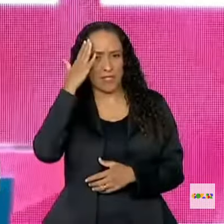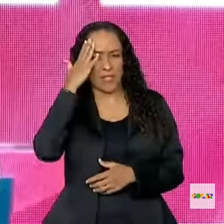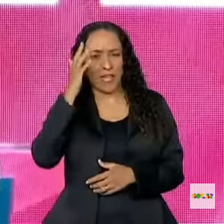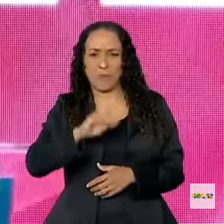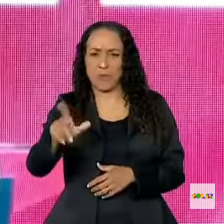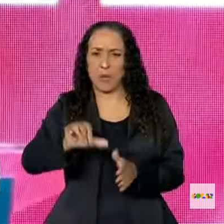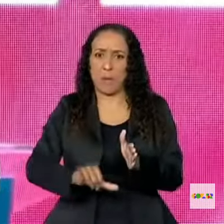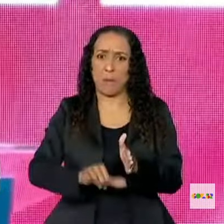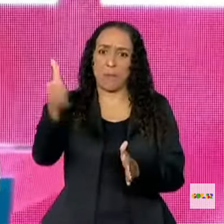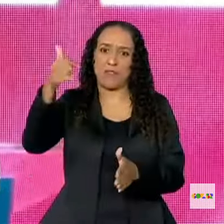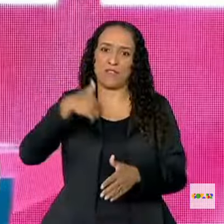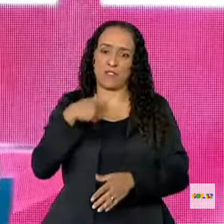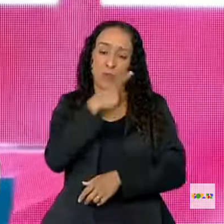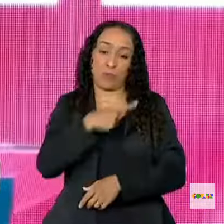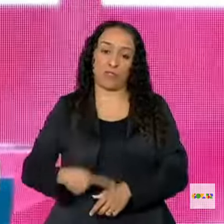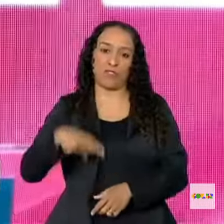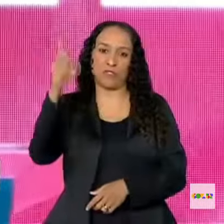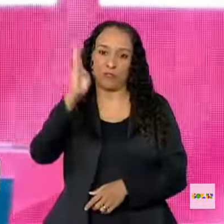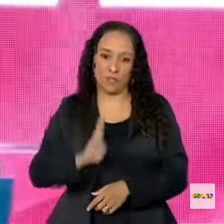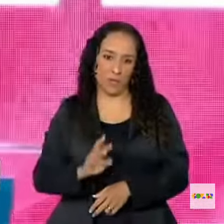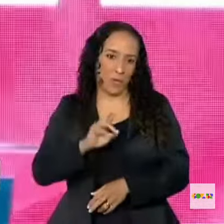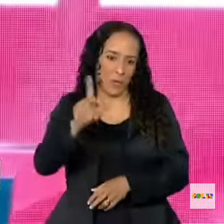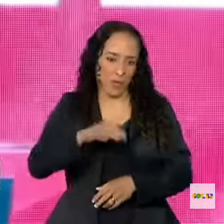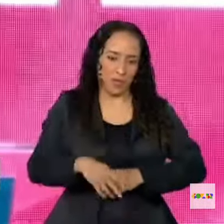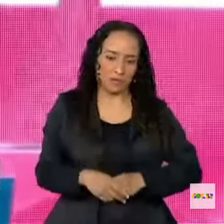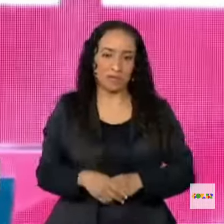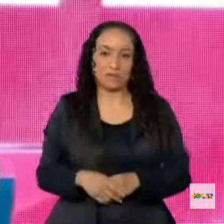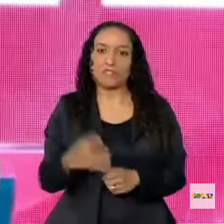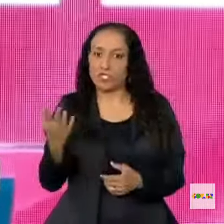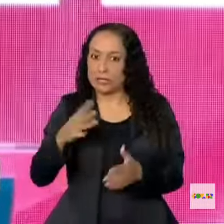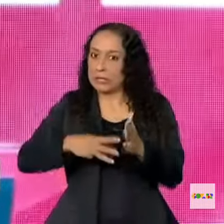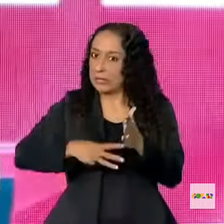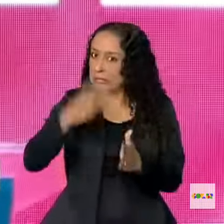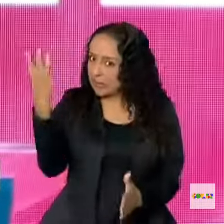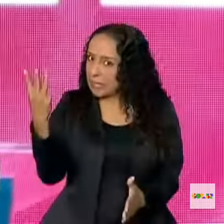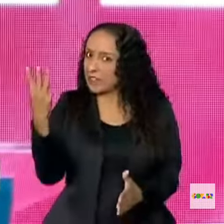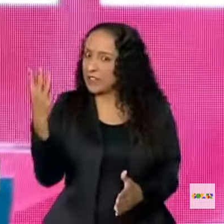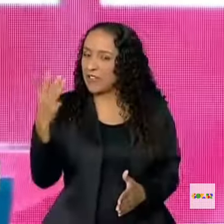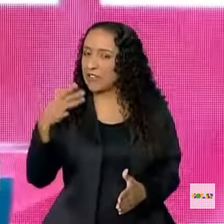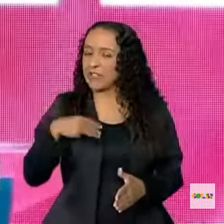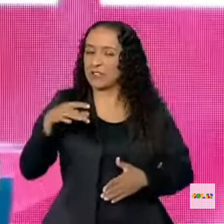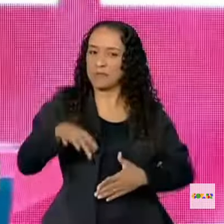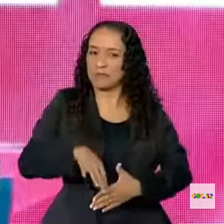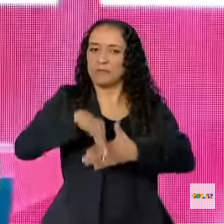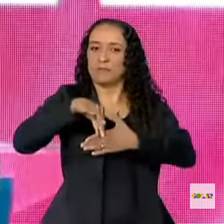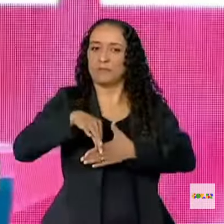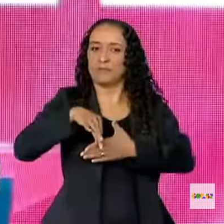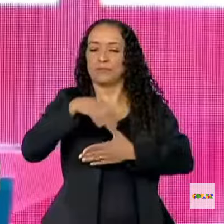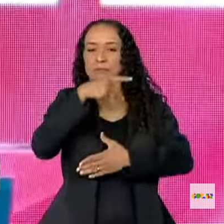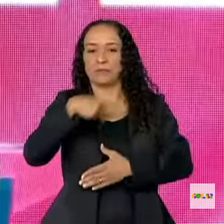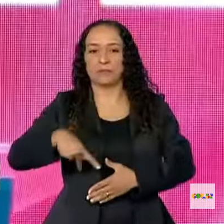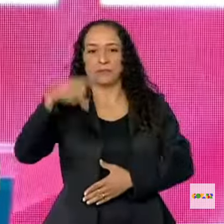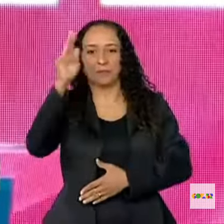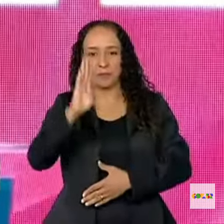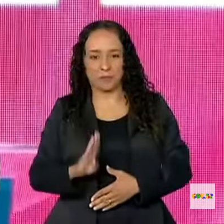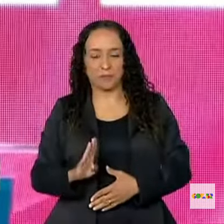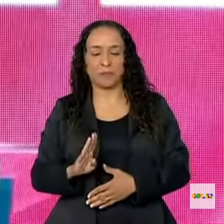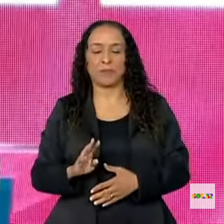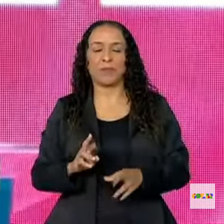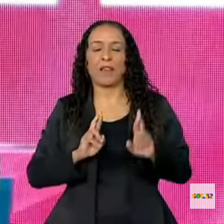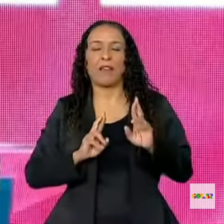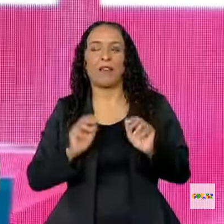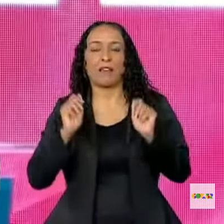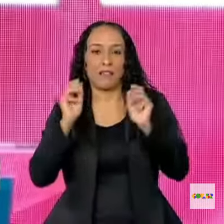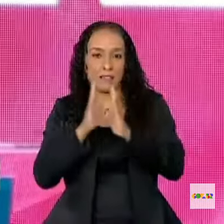que eu sou presidente do Brasil eu voltei Pela terceira vez para governar no meu país e Graças a Deus